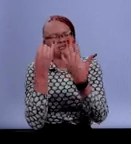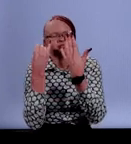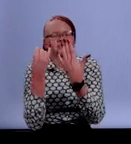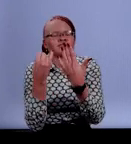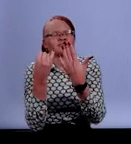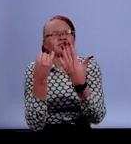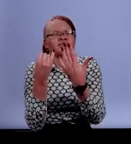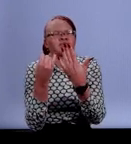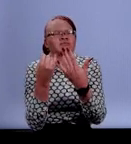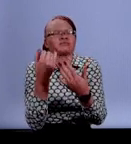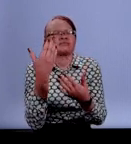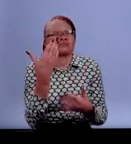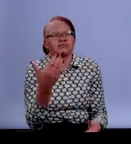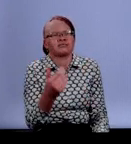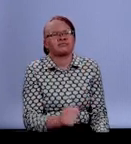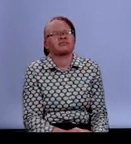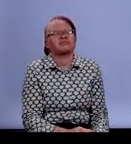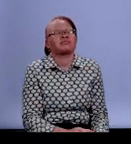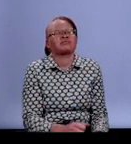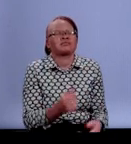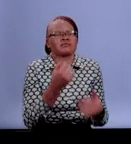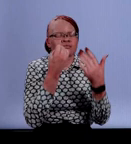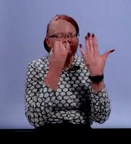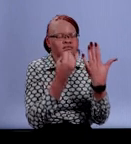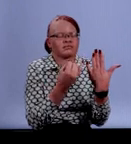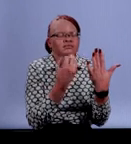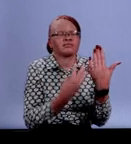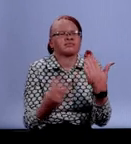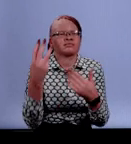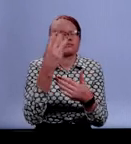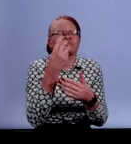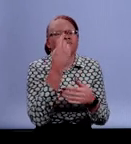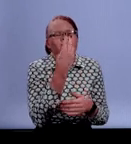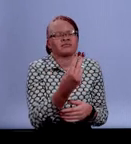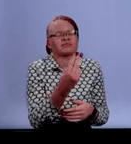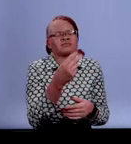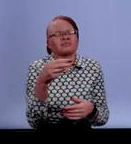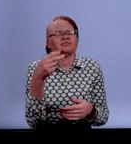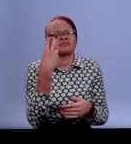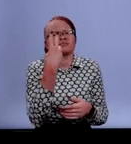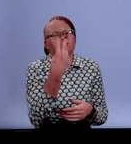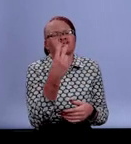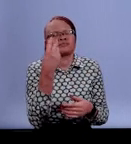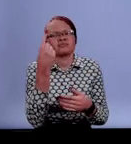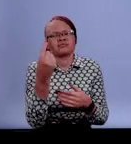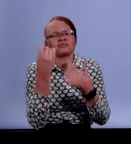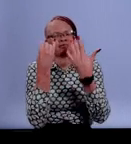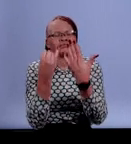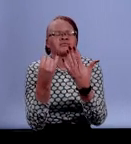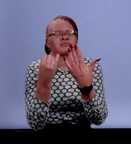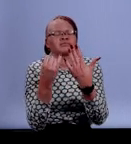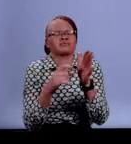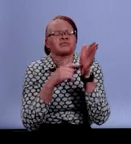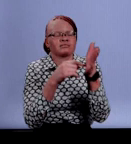216 logo 6 elevado a 3 = 216